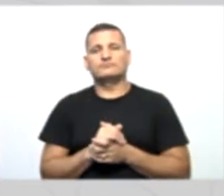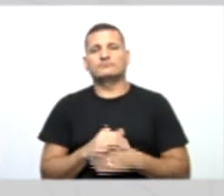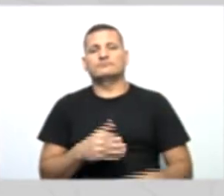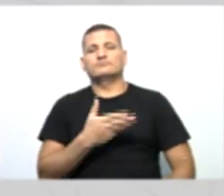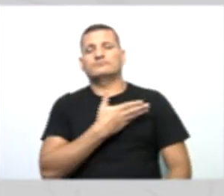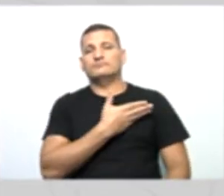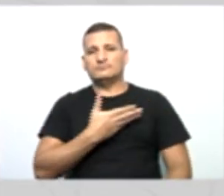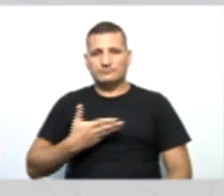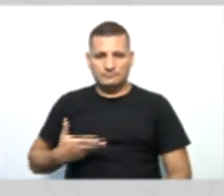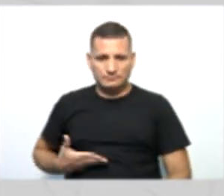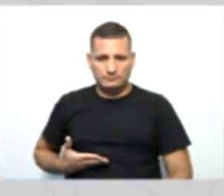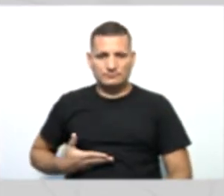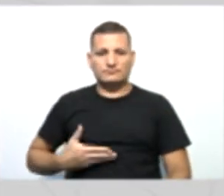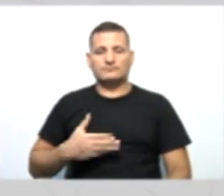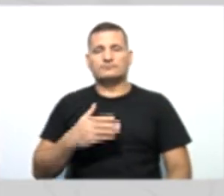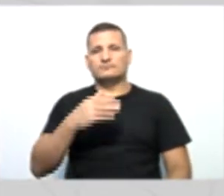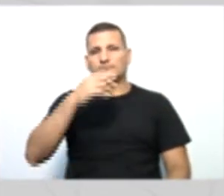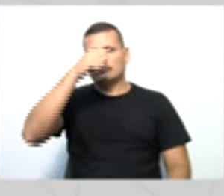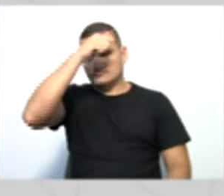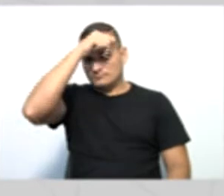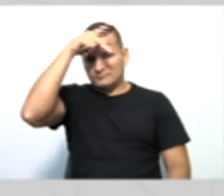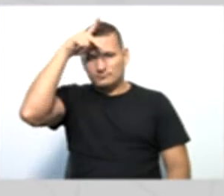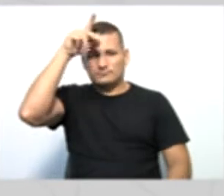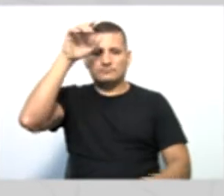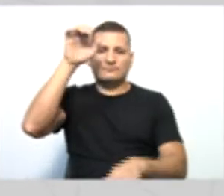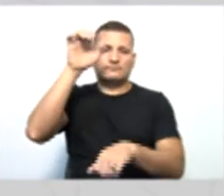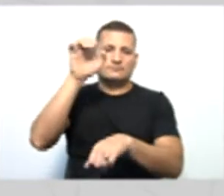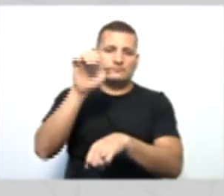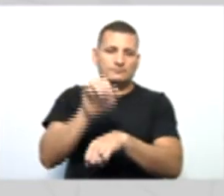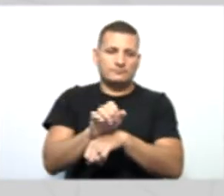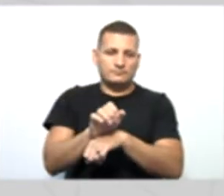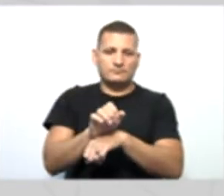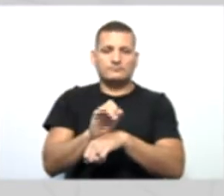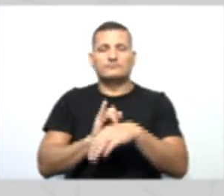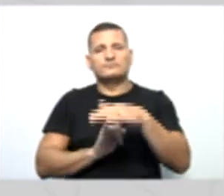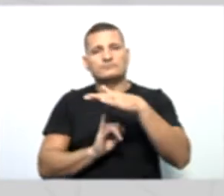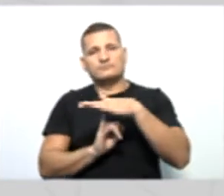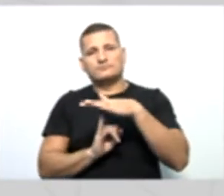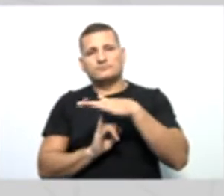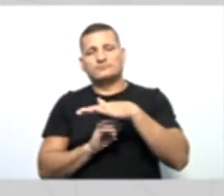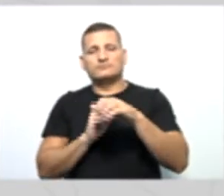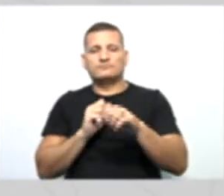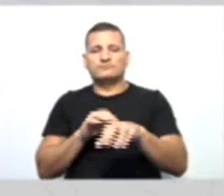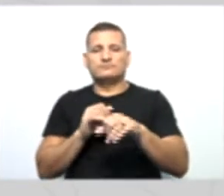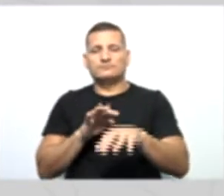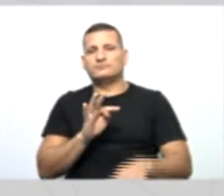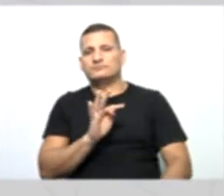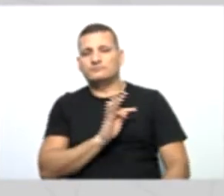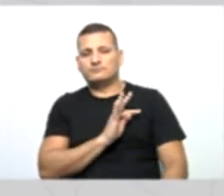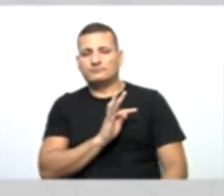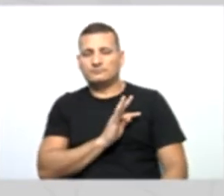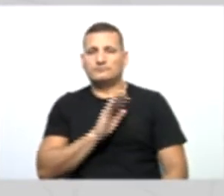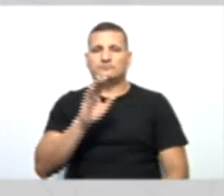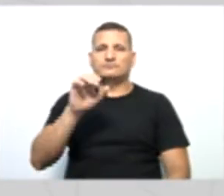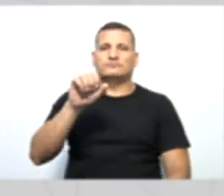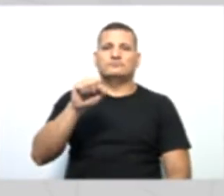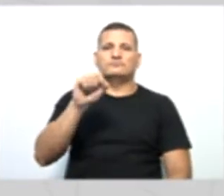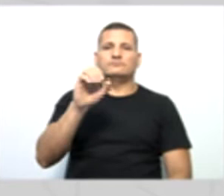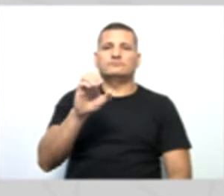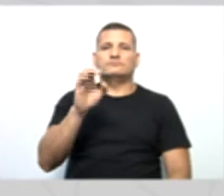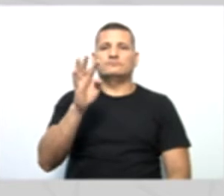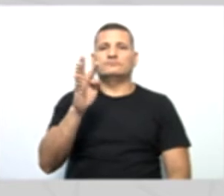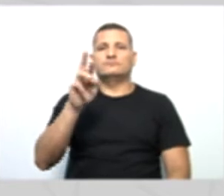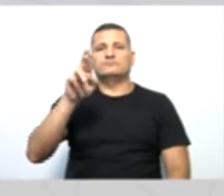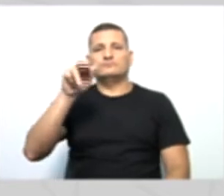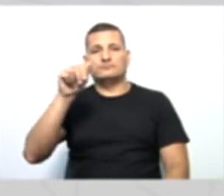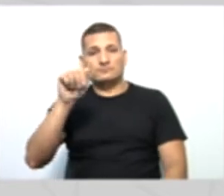governo municipal, estadual, Instituto de Ensino Técnico e SEBRAE. Então,